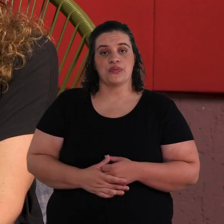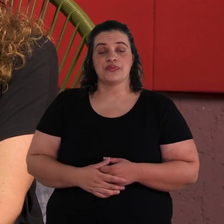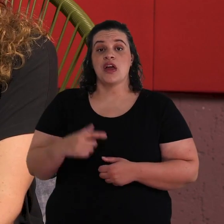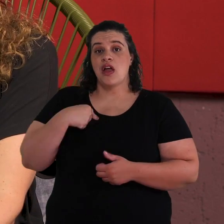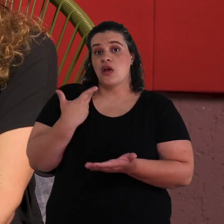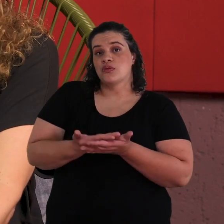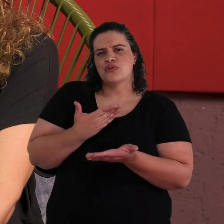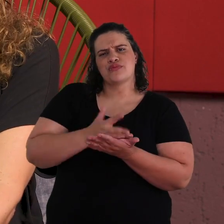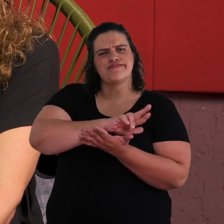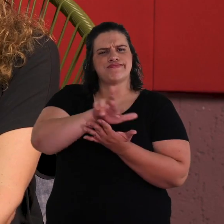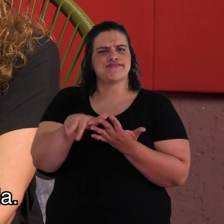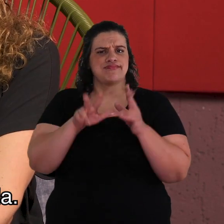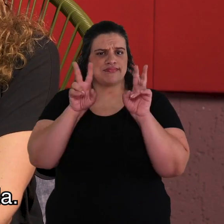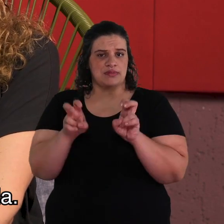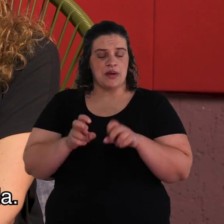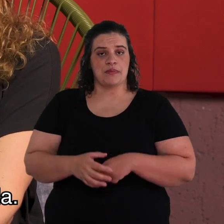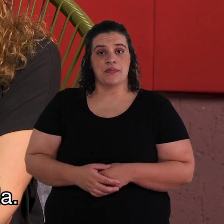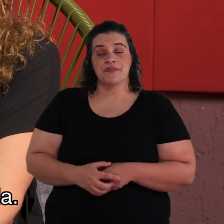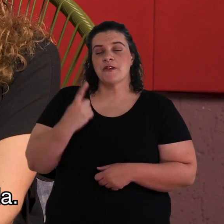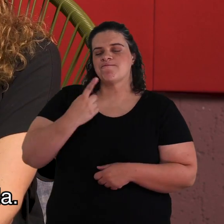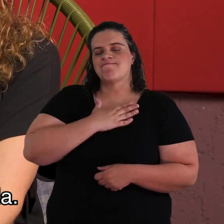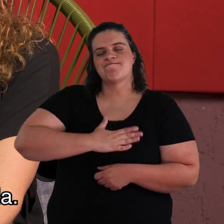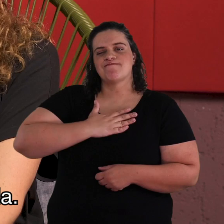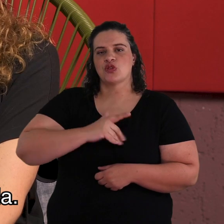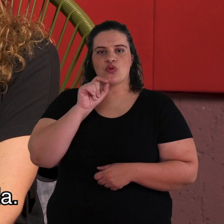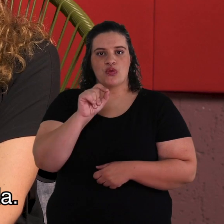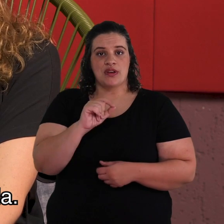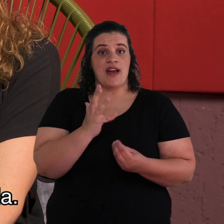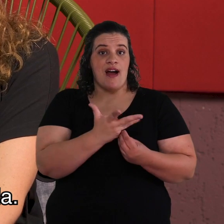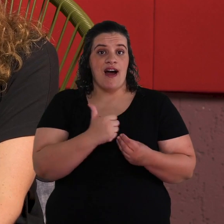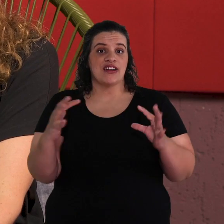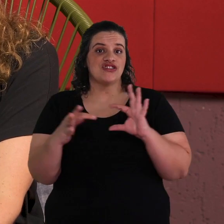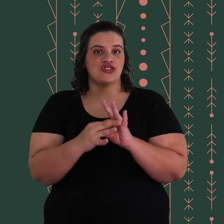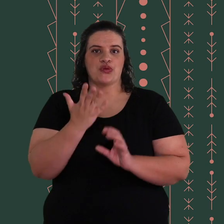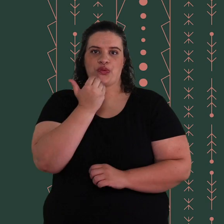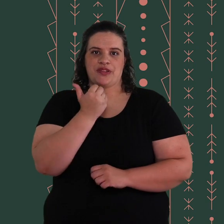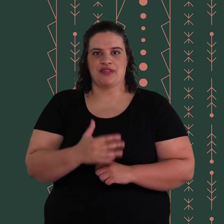eu estudo vários temas. E um dos que eu mais gosto é a relação entre arte e comida.